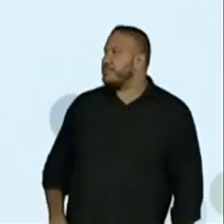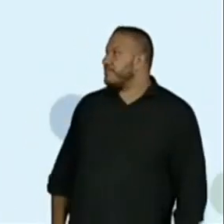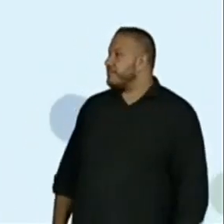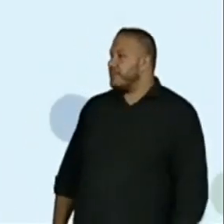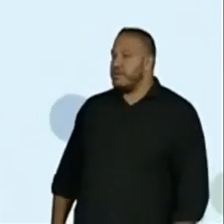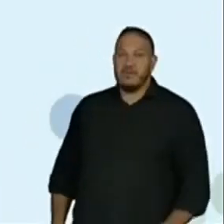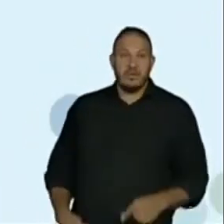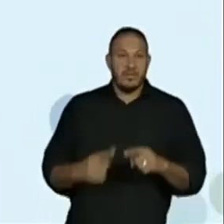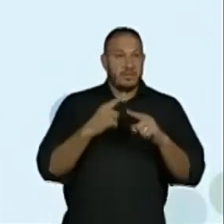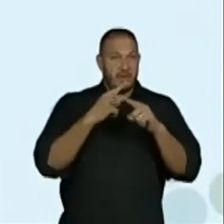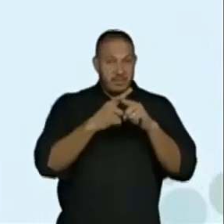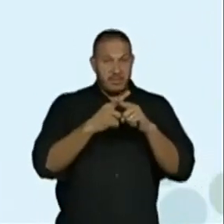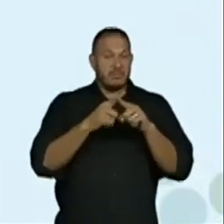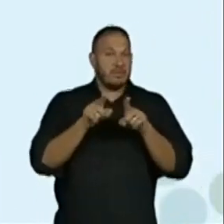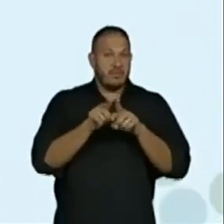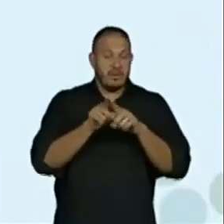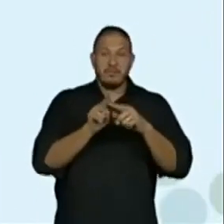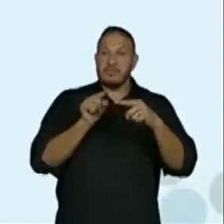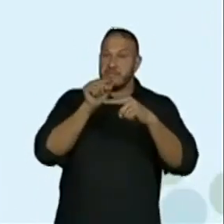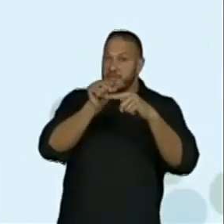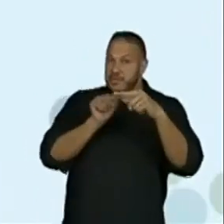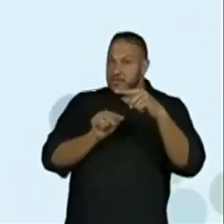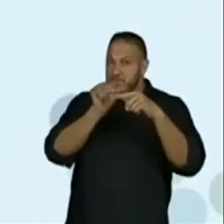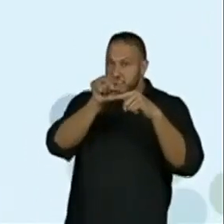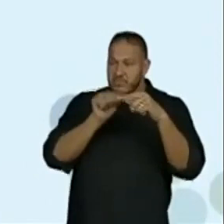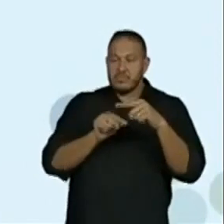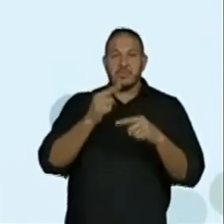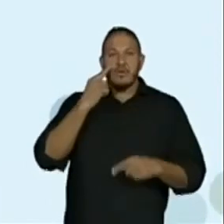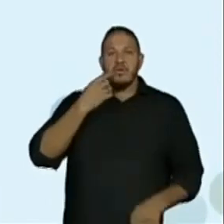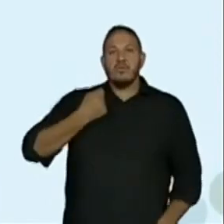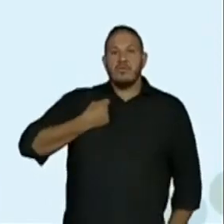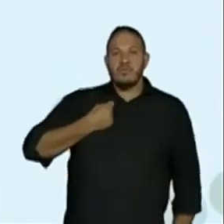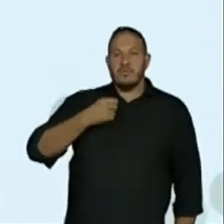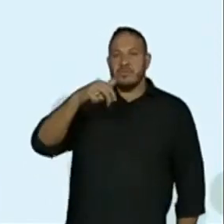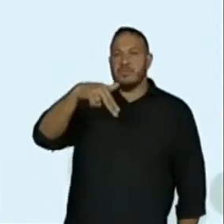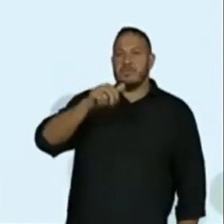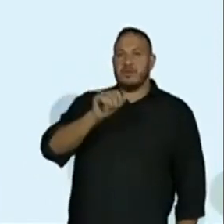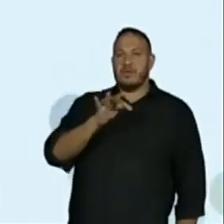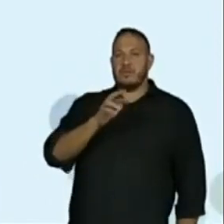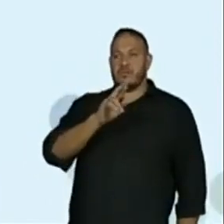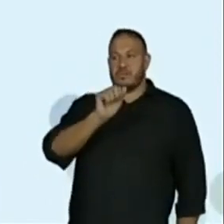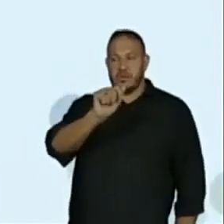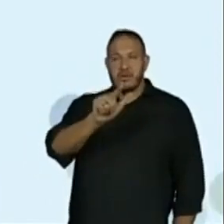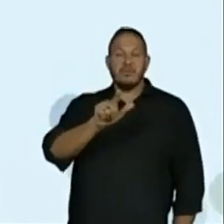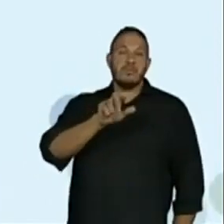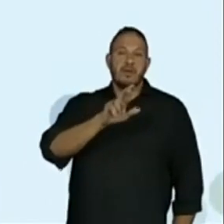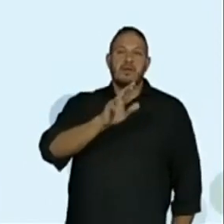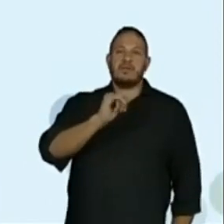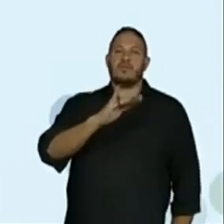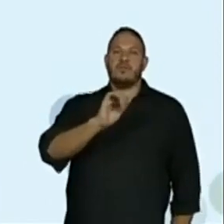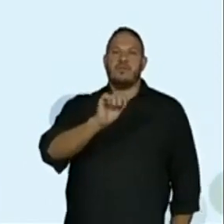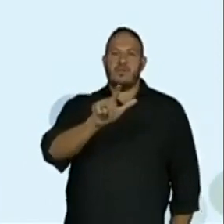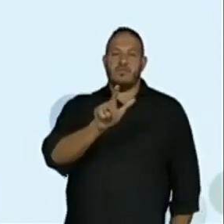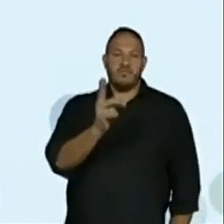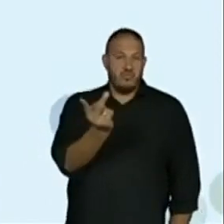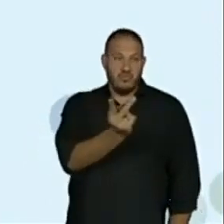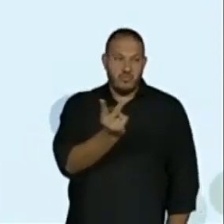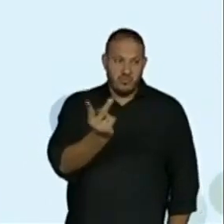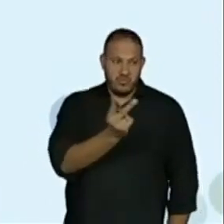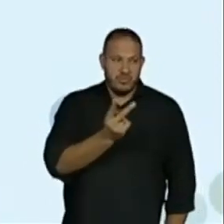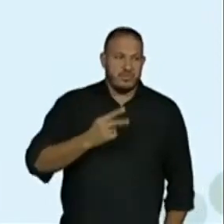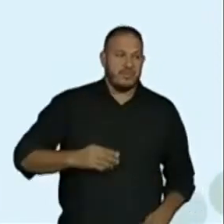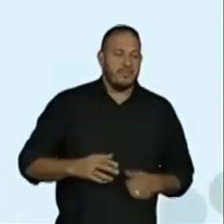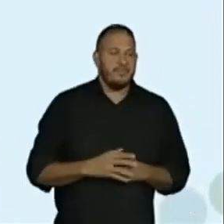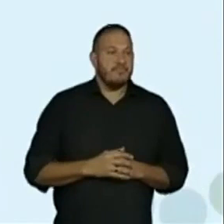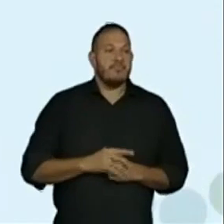de multiplicação e divisão com números naturais e com números racionais. Ah, vai ser isso que farei.